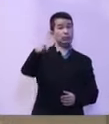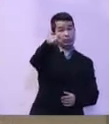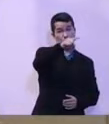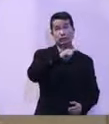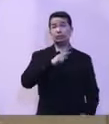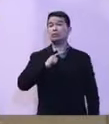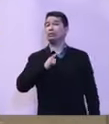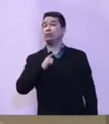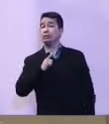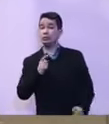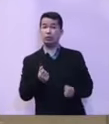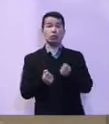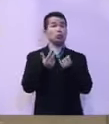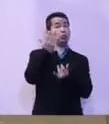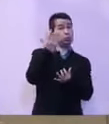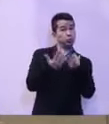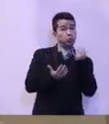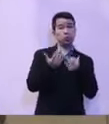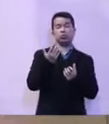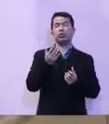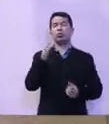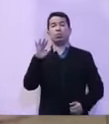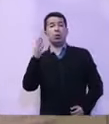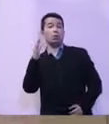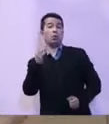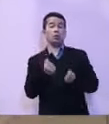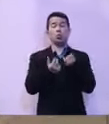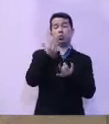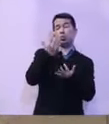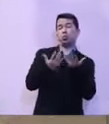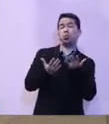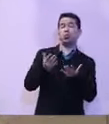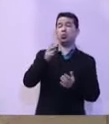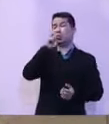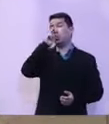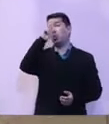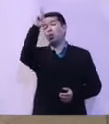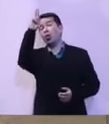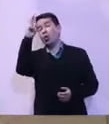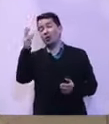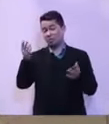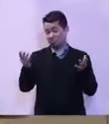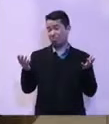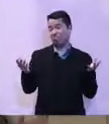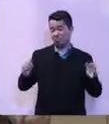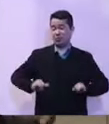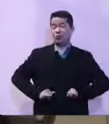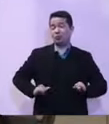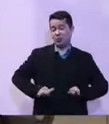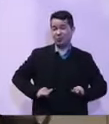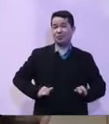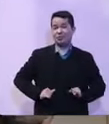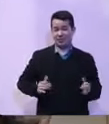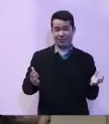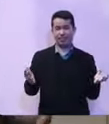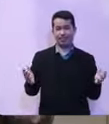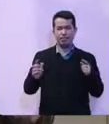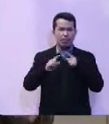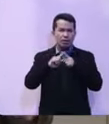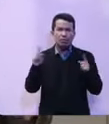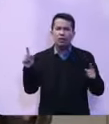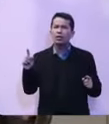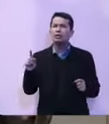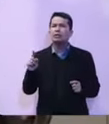fogo mais quente, num fogo mais ou menos. É isso que a Bíblia está tentando nos dizer. Mas só não entrarão